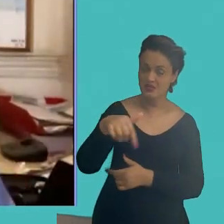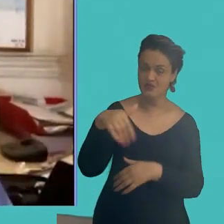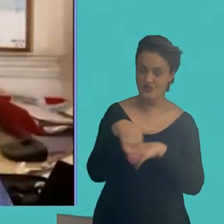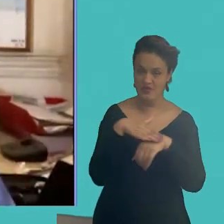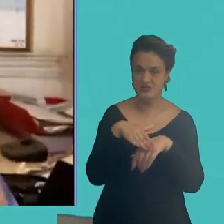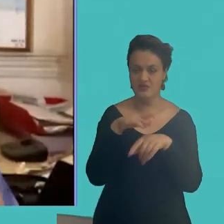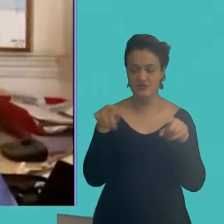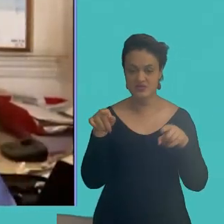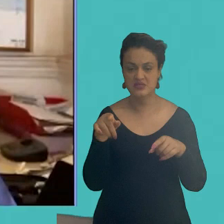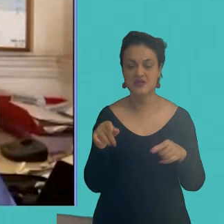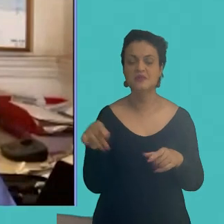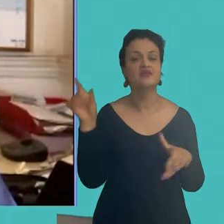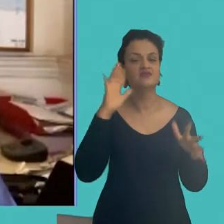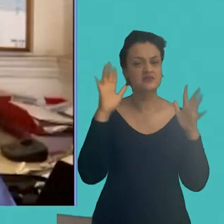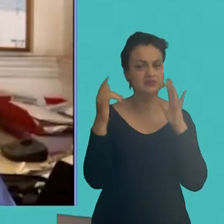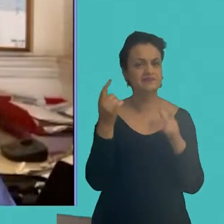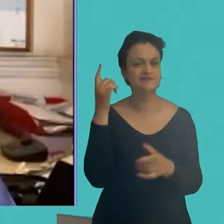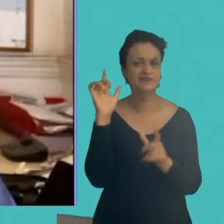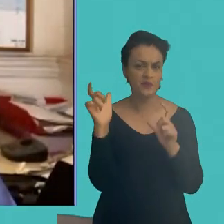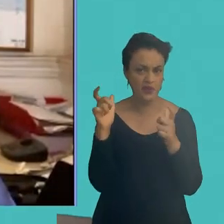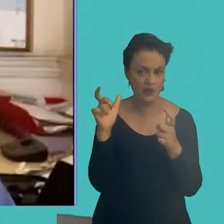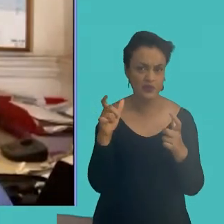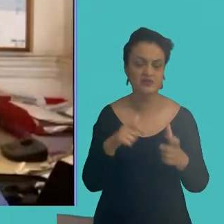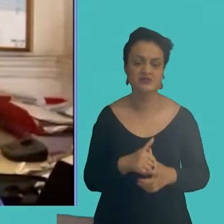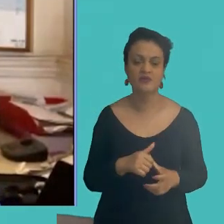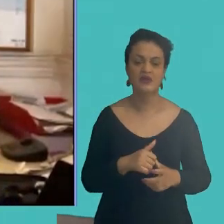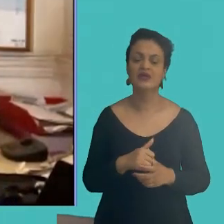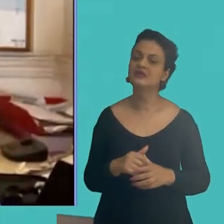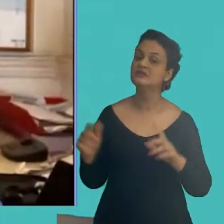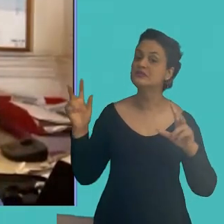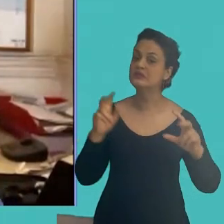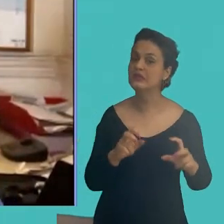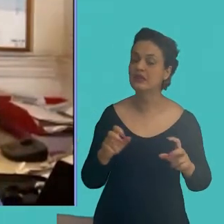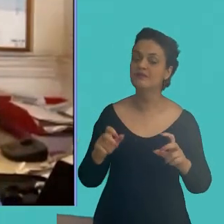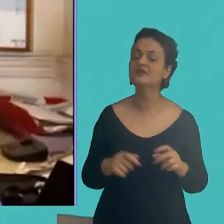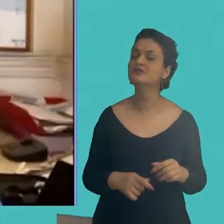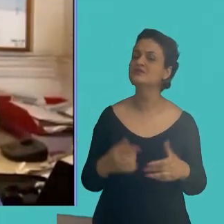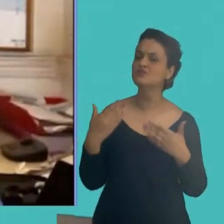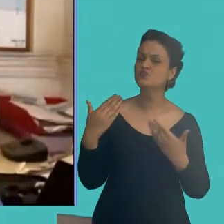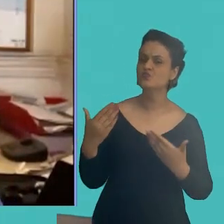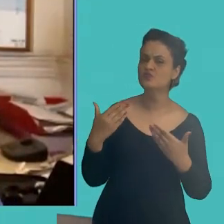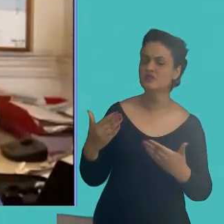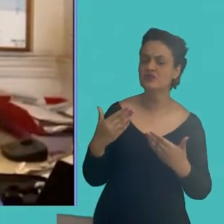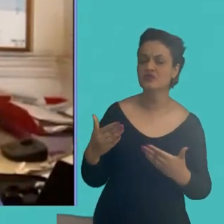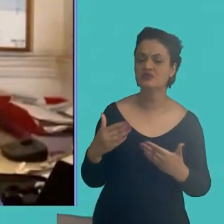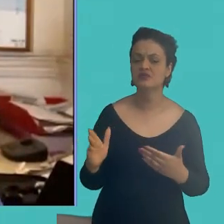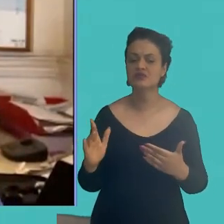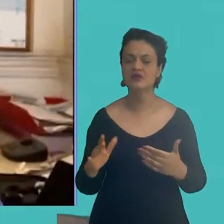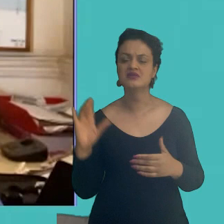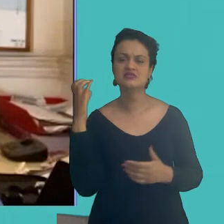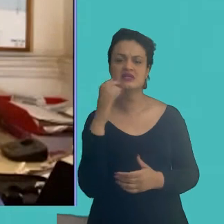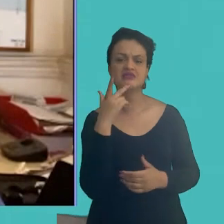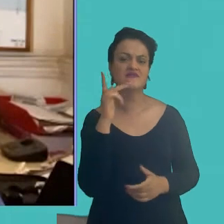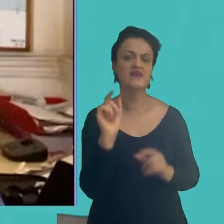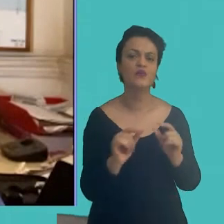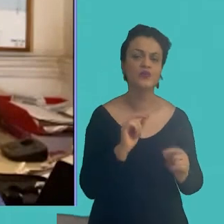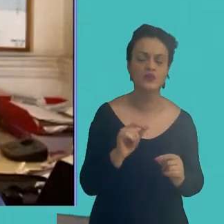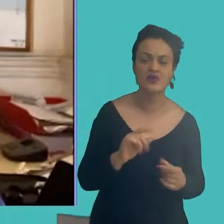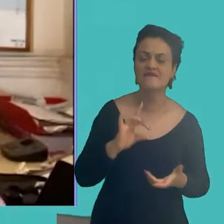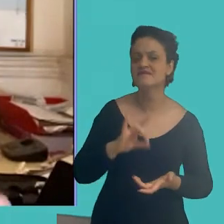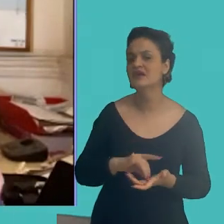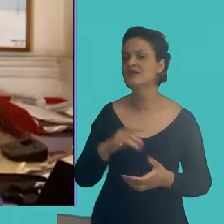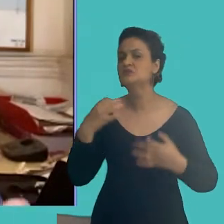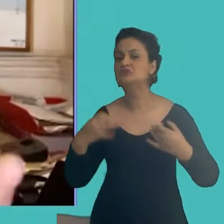vocês terem uma ideia que a questão da dúvida em relação ao que a ciência diz, faz ou afirma, não